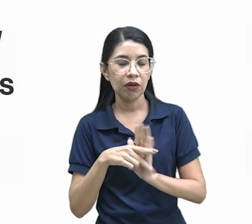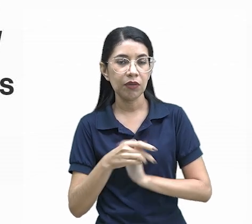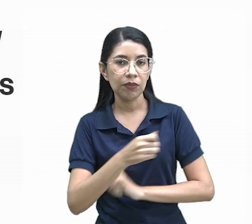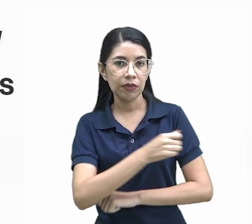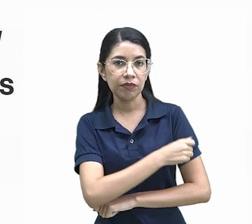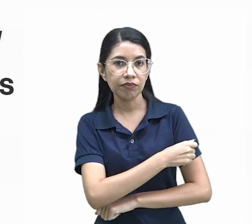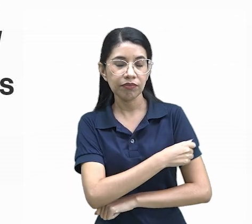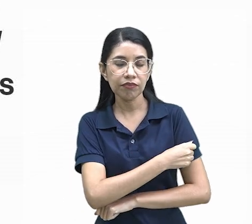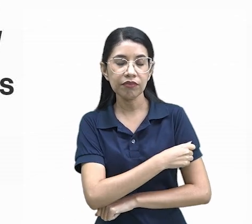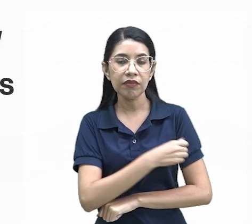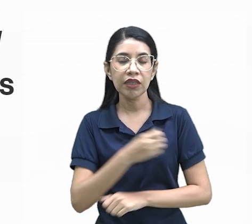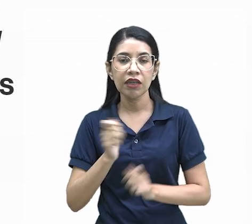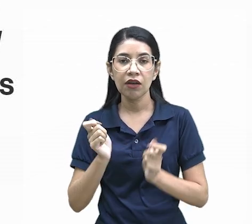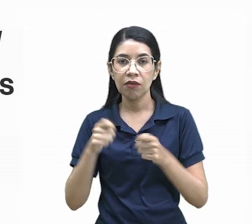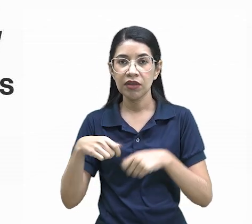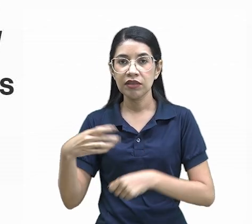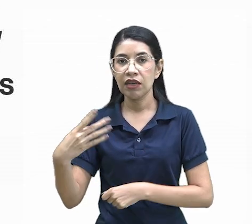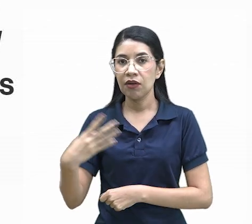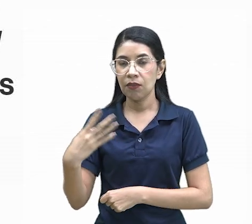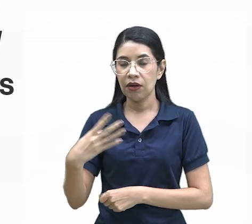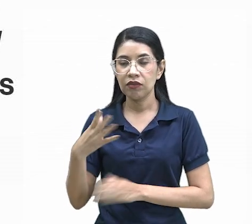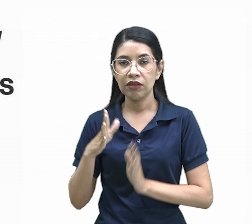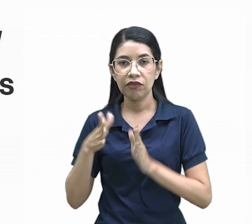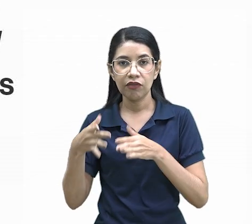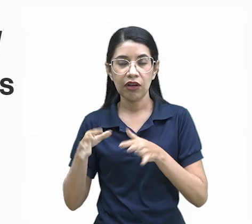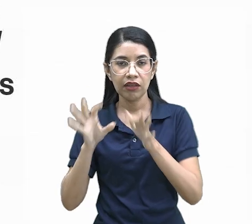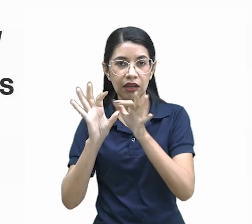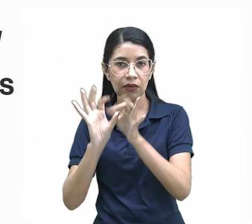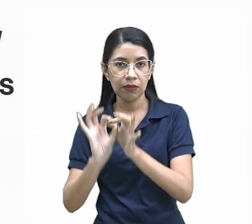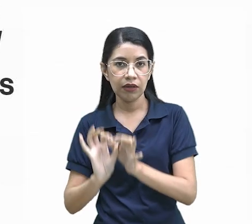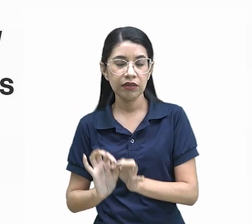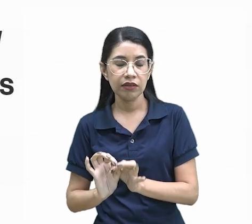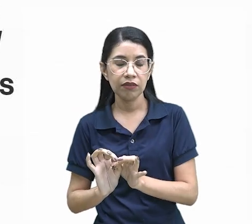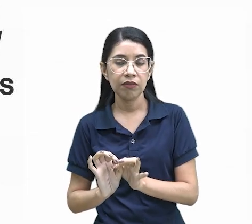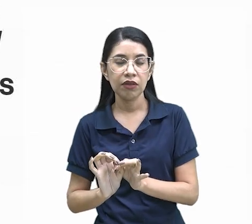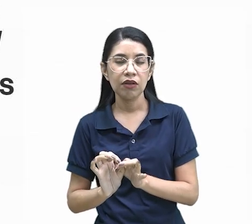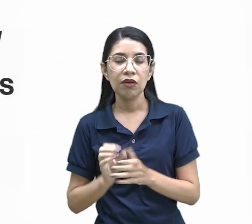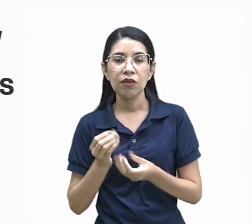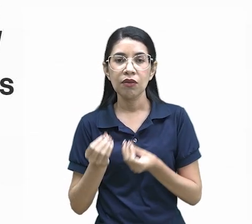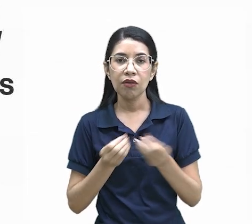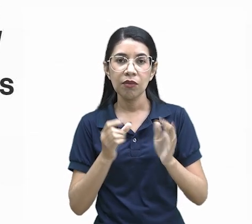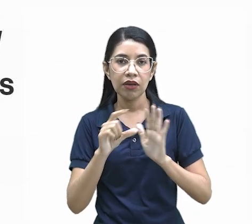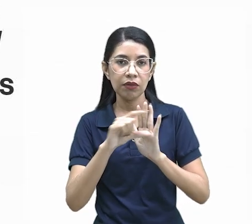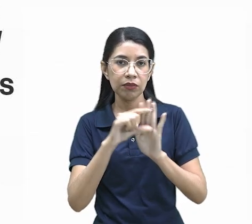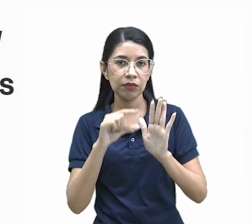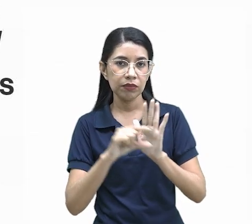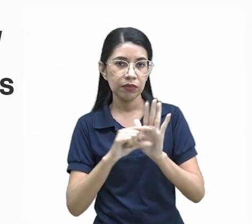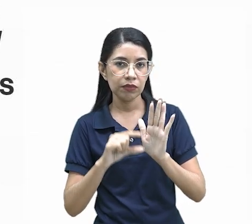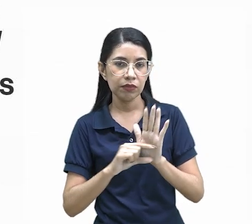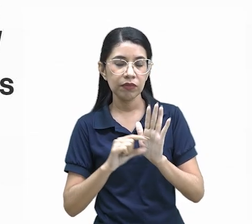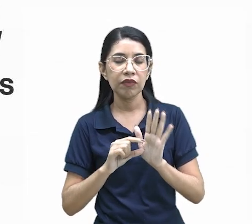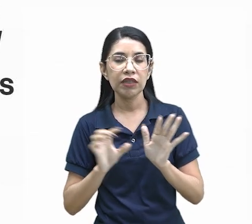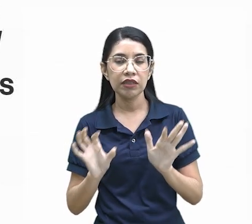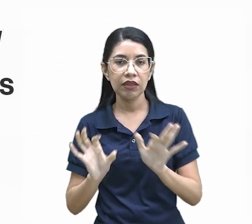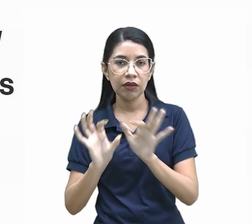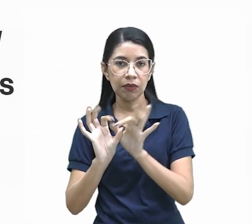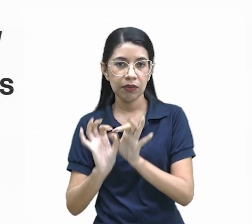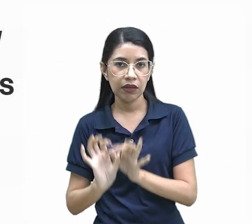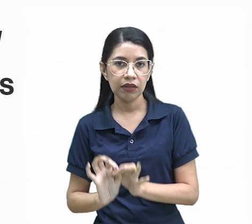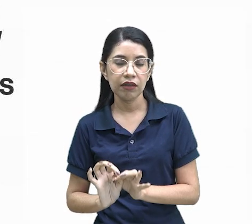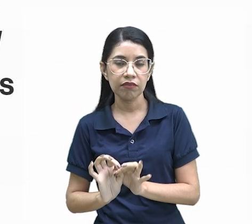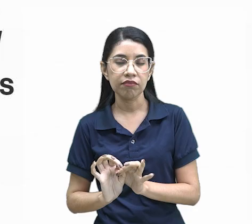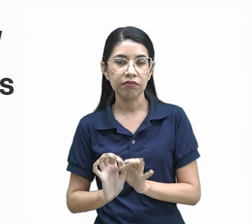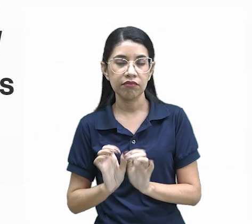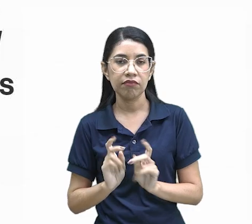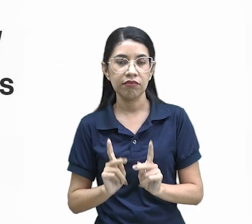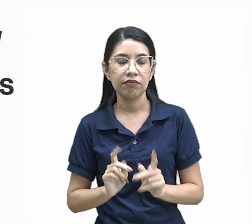E a 4, ela olha para o quê? Para a coesão, ou seja, como que essas partes se ligam, se esse texto está